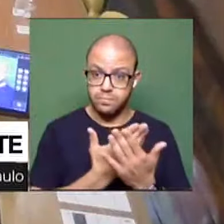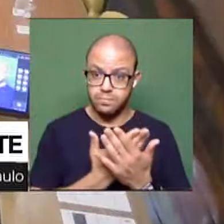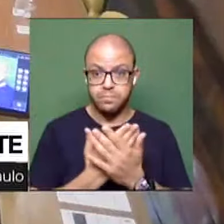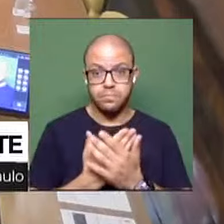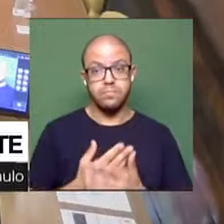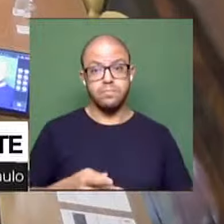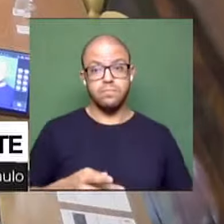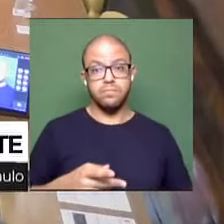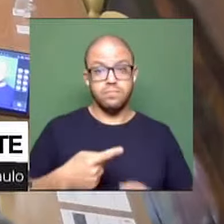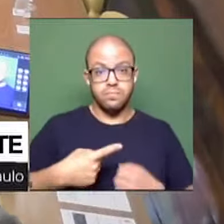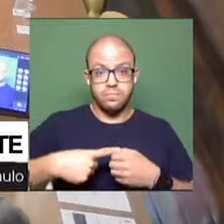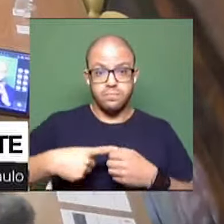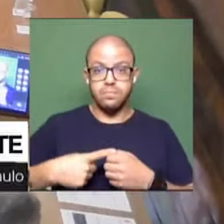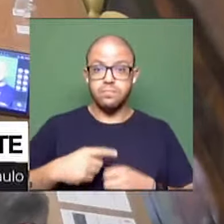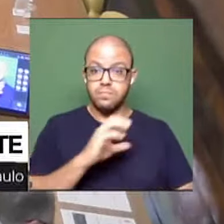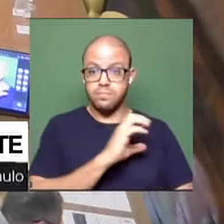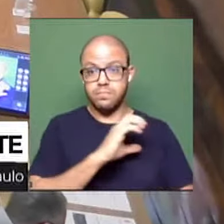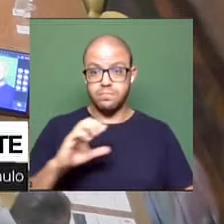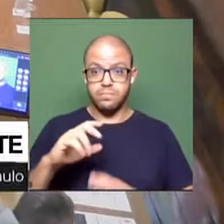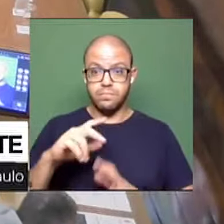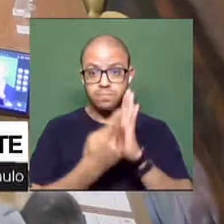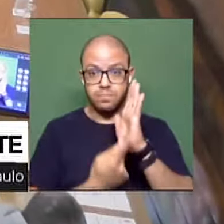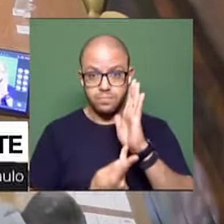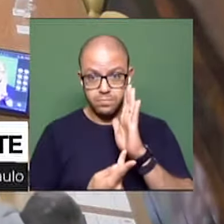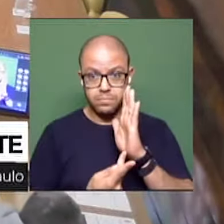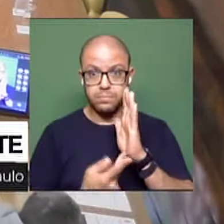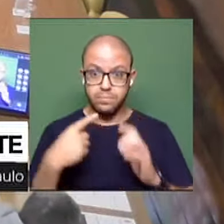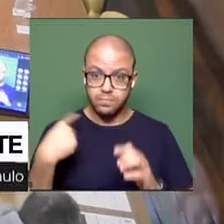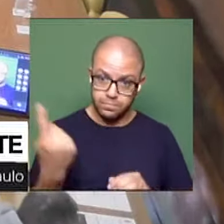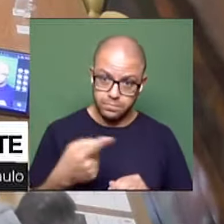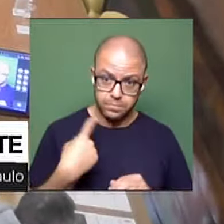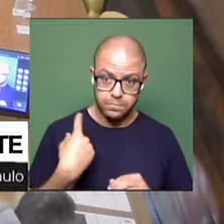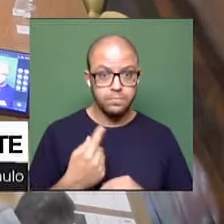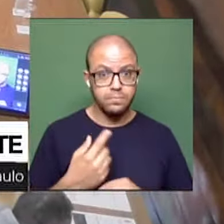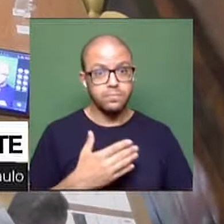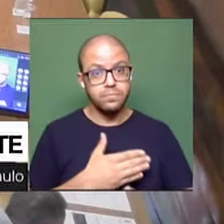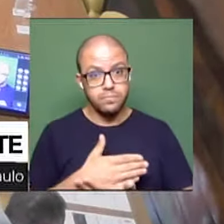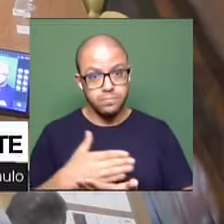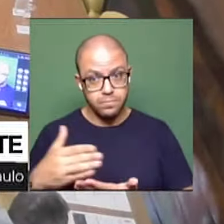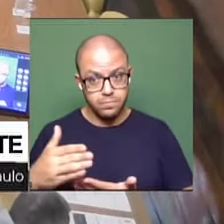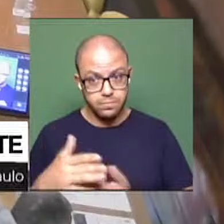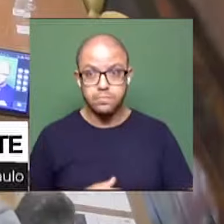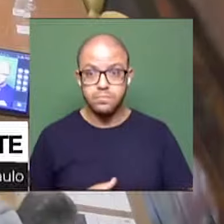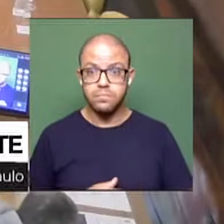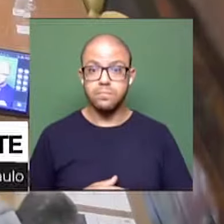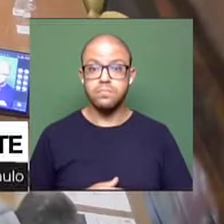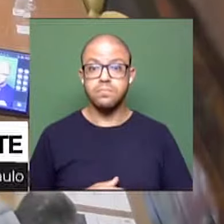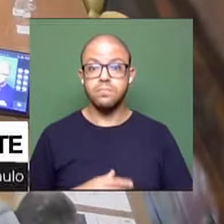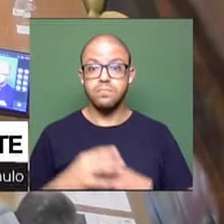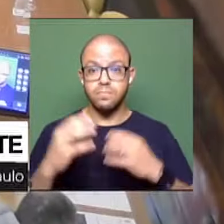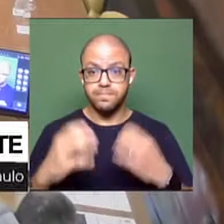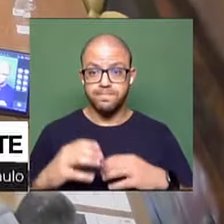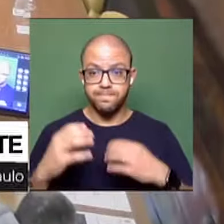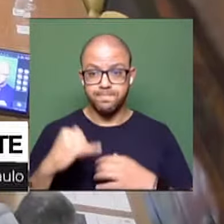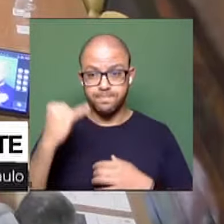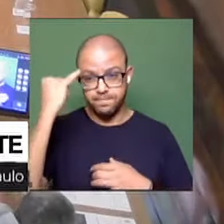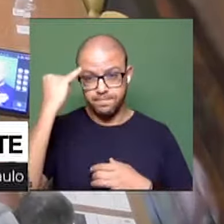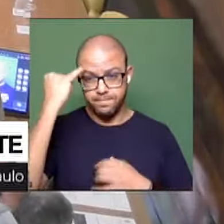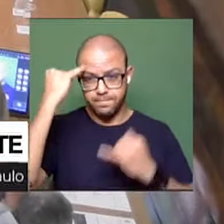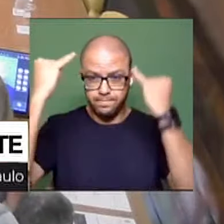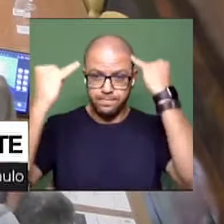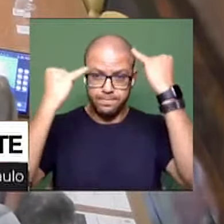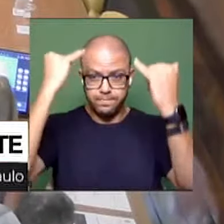condição de coordenador do projeto a gente lançou um um concurso de ideias para revitalização do entorno do